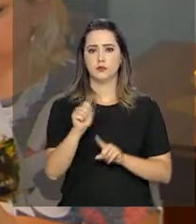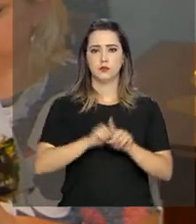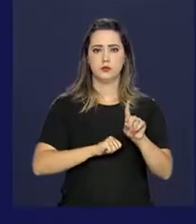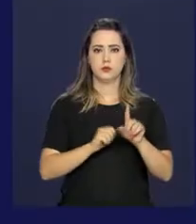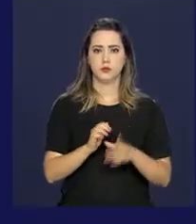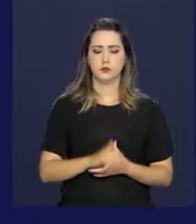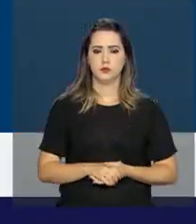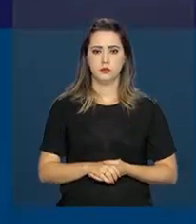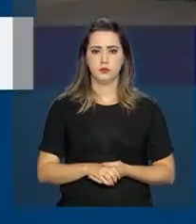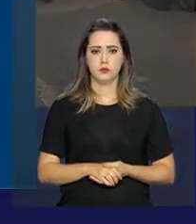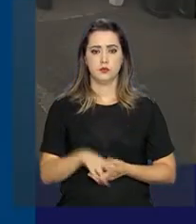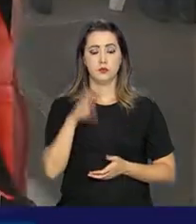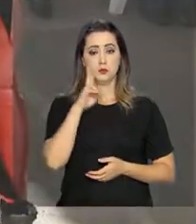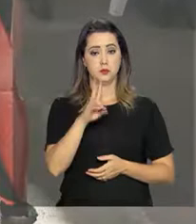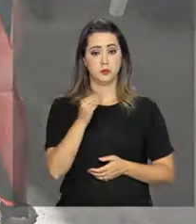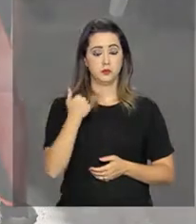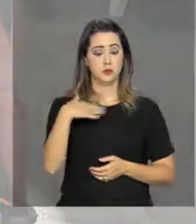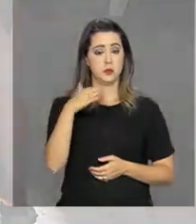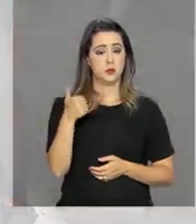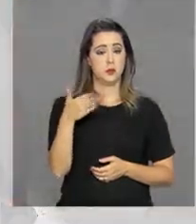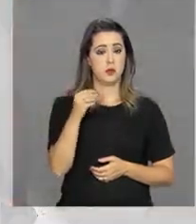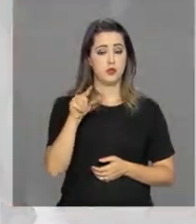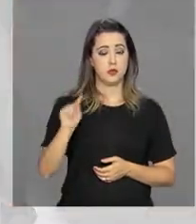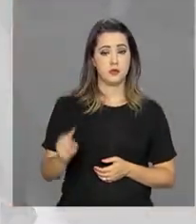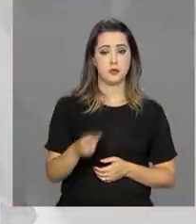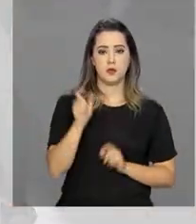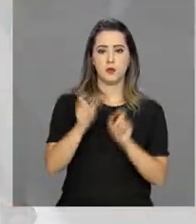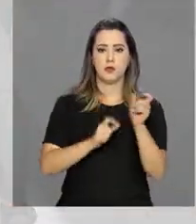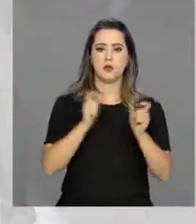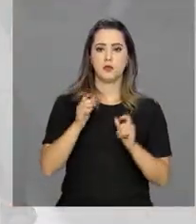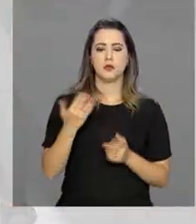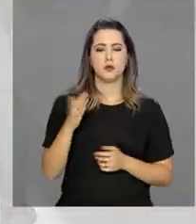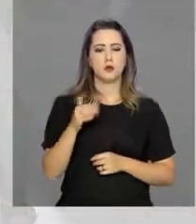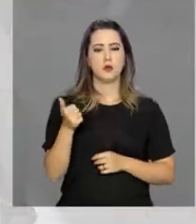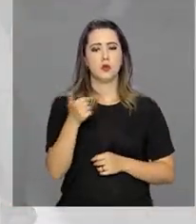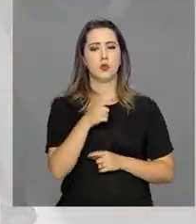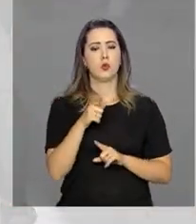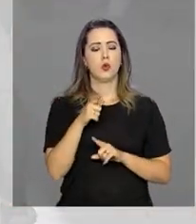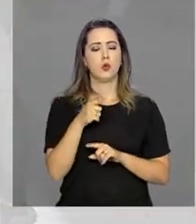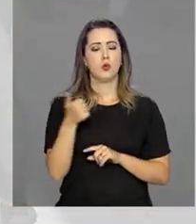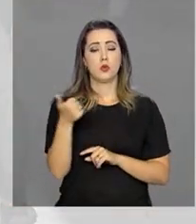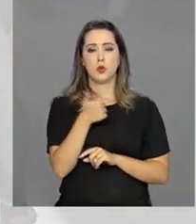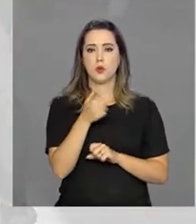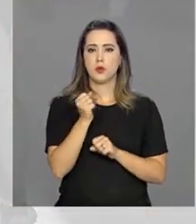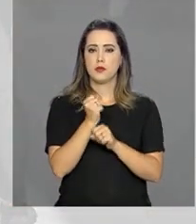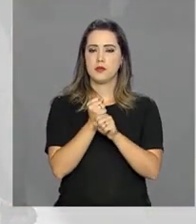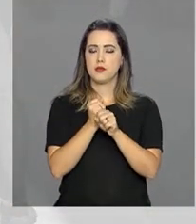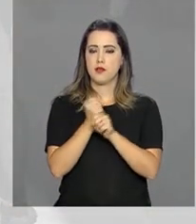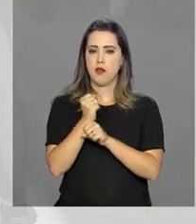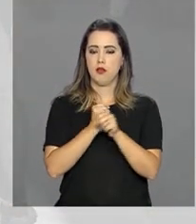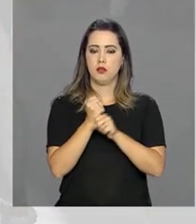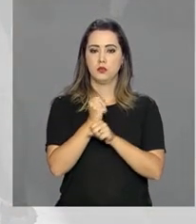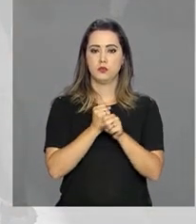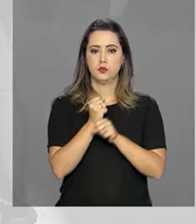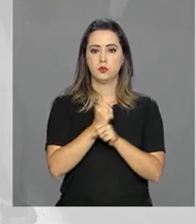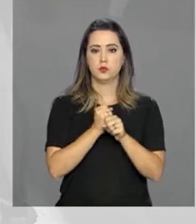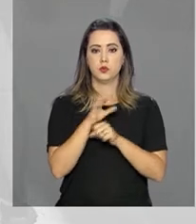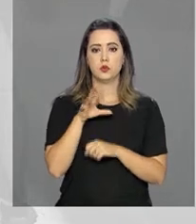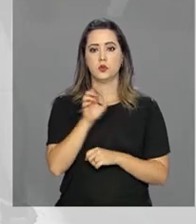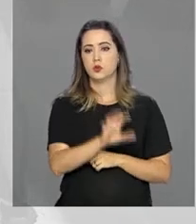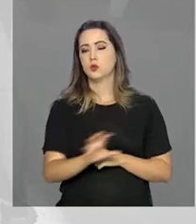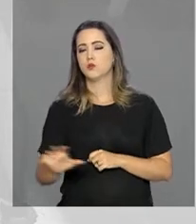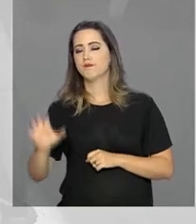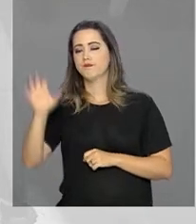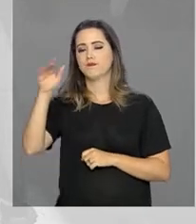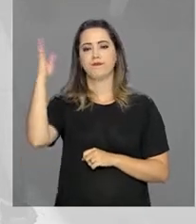meses. Foram ouvidas mais de 10 mil pessoas a partir dos 12 anos, de 12 capitais de todas as regiões do